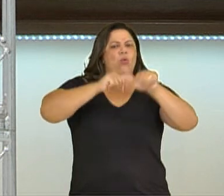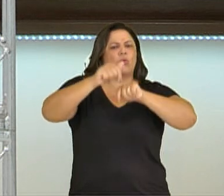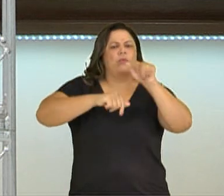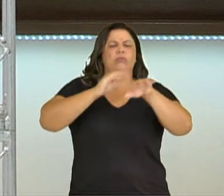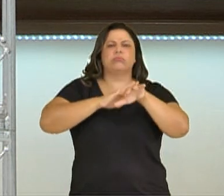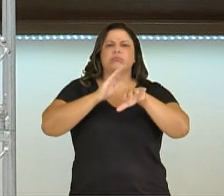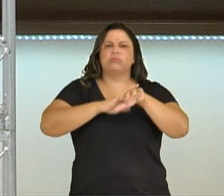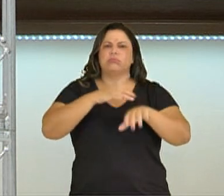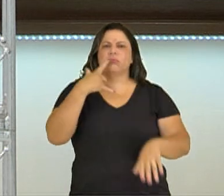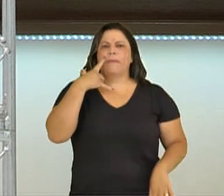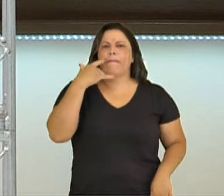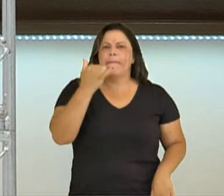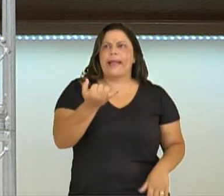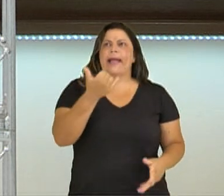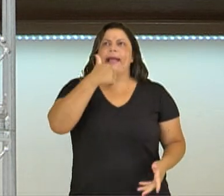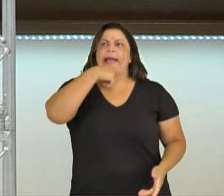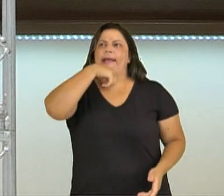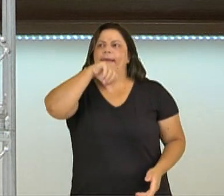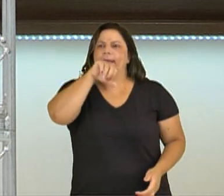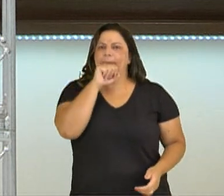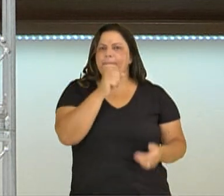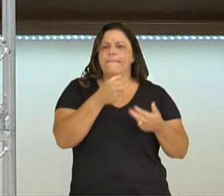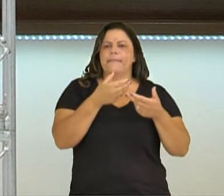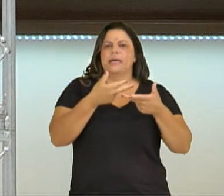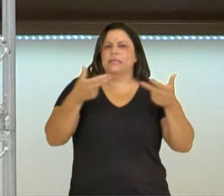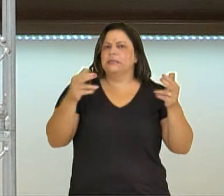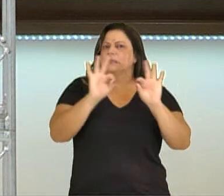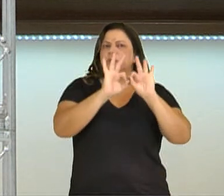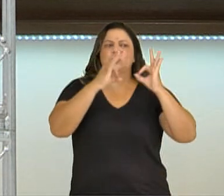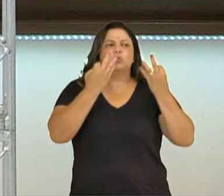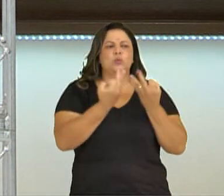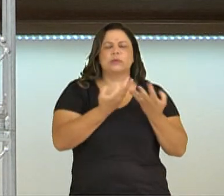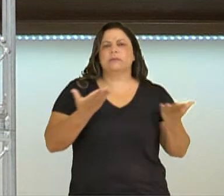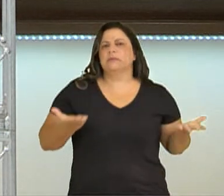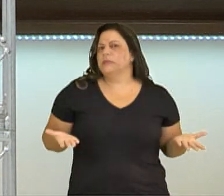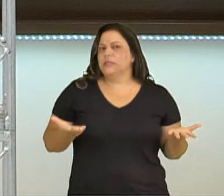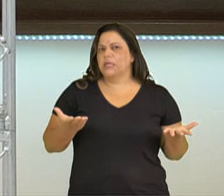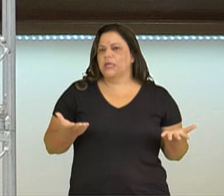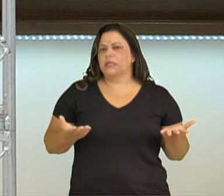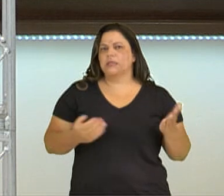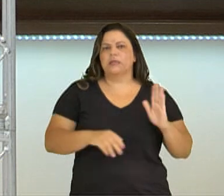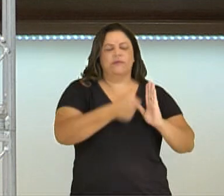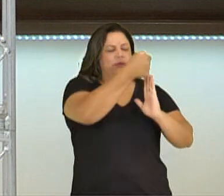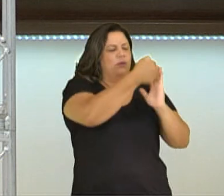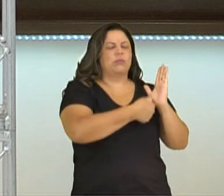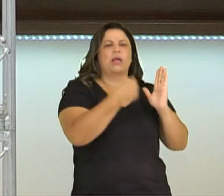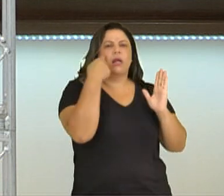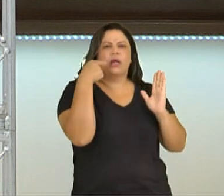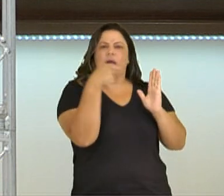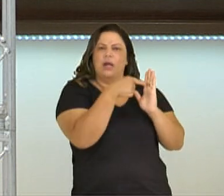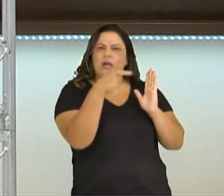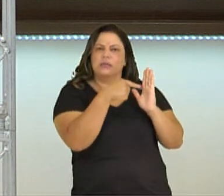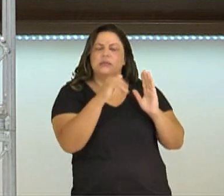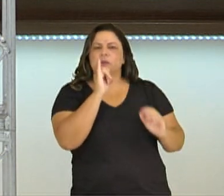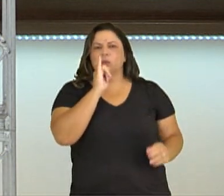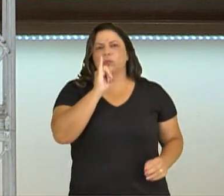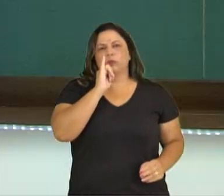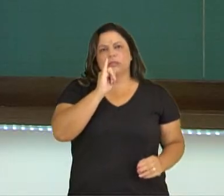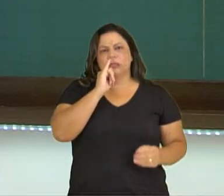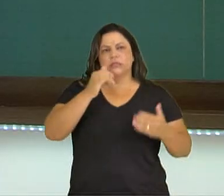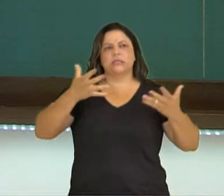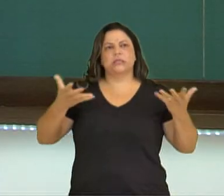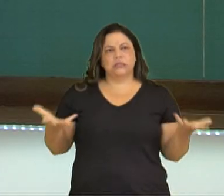da mãe, de algum familiar teu. Então, fizeram a lista ali, eu tinha deixado um exemplo para vocês, que